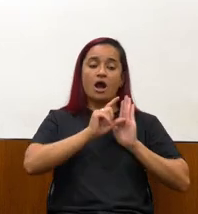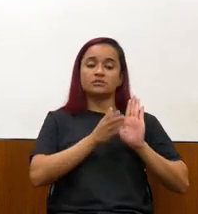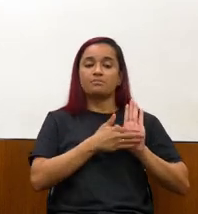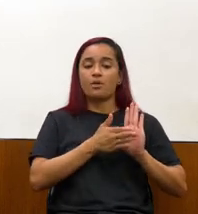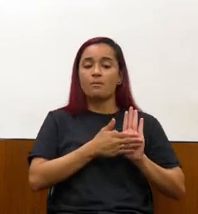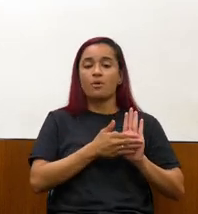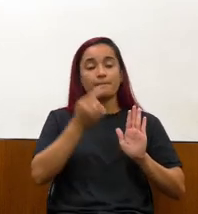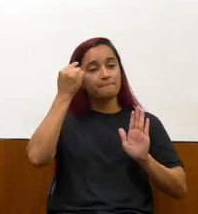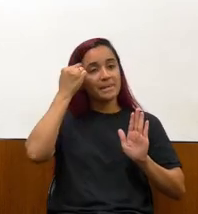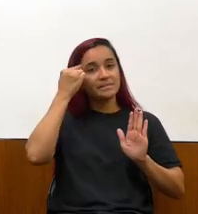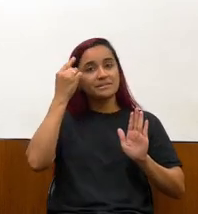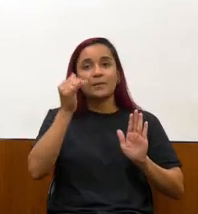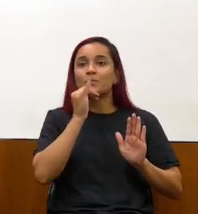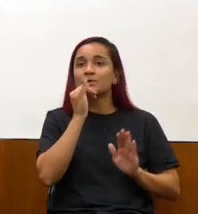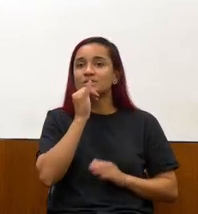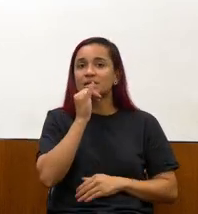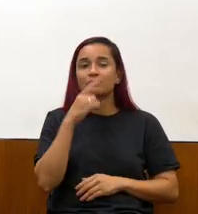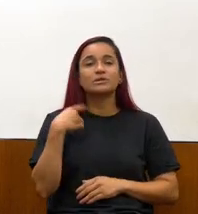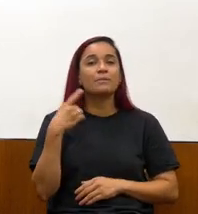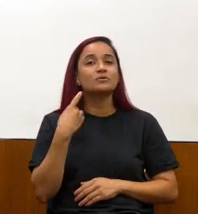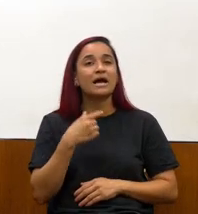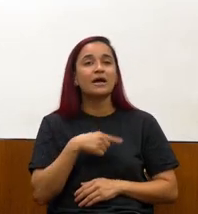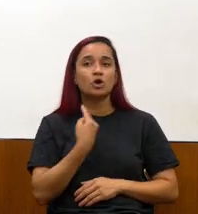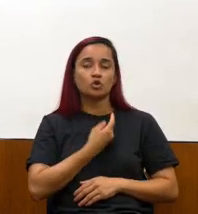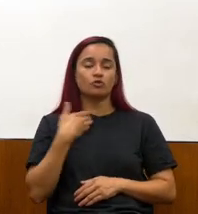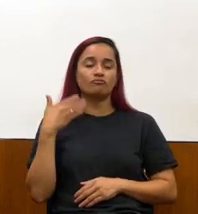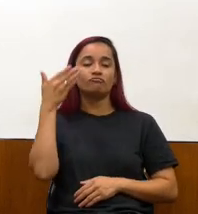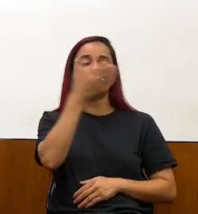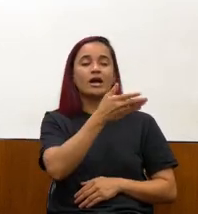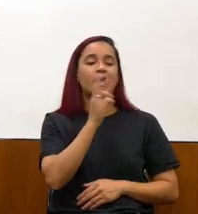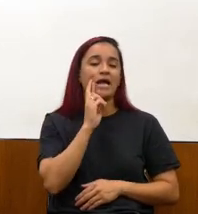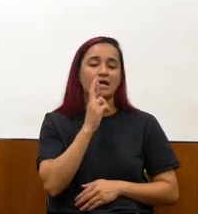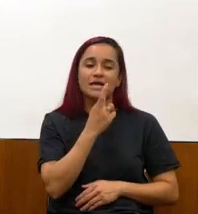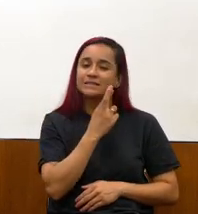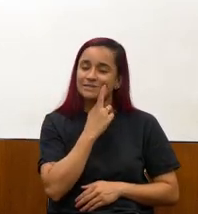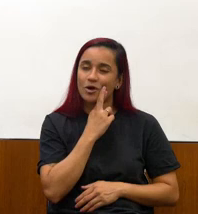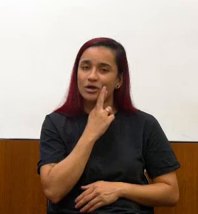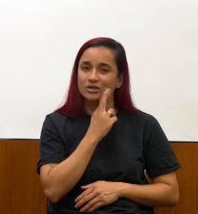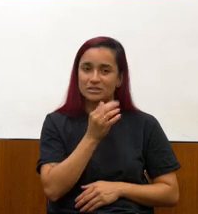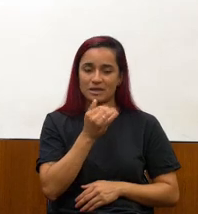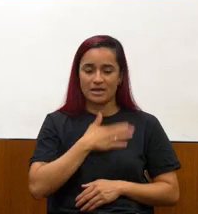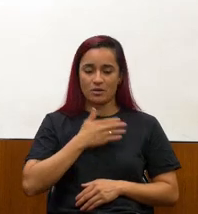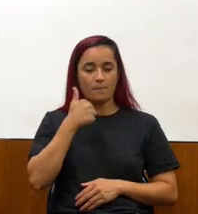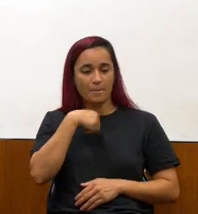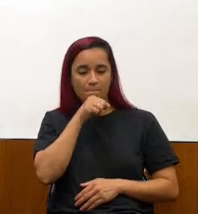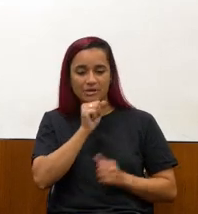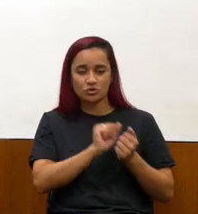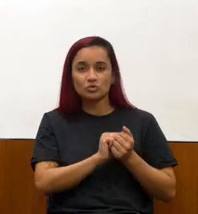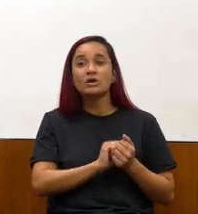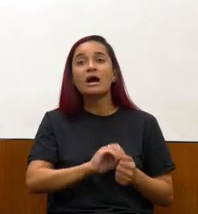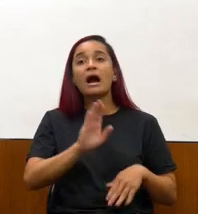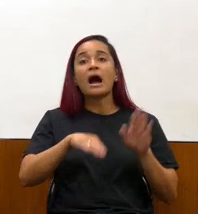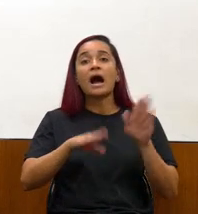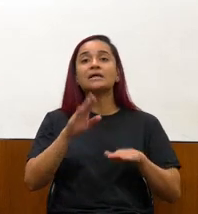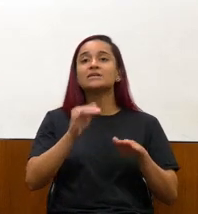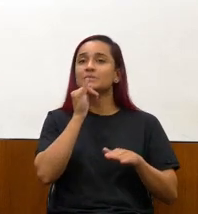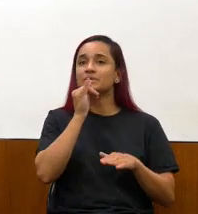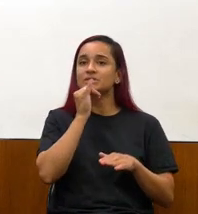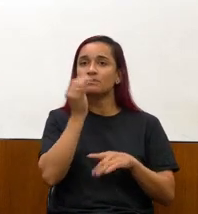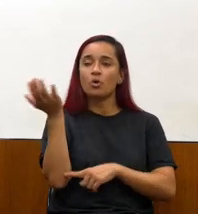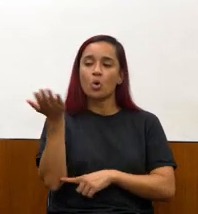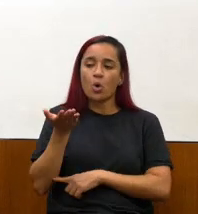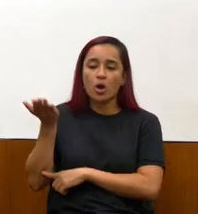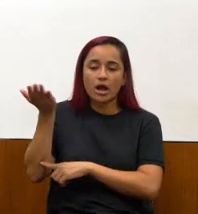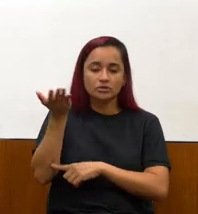água. No caso, deputado, quando a gente vai num restaurante com a minha mãe, eu tenho que ficar muito atento, porque geralmente o garçom serve para ela, antes dela